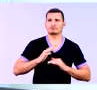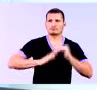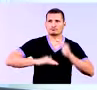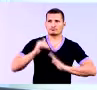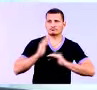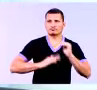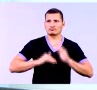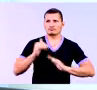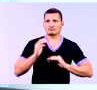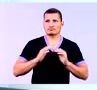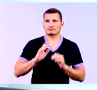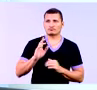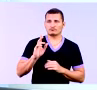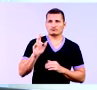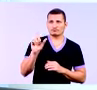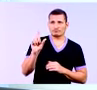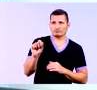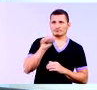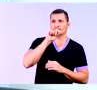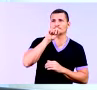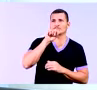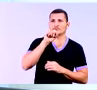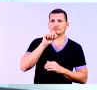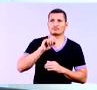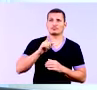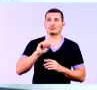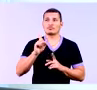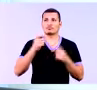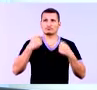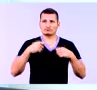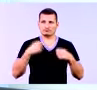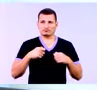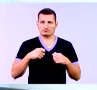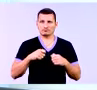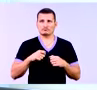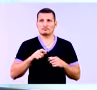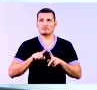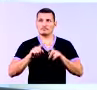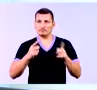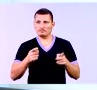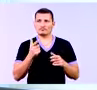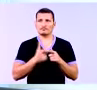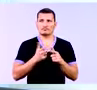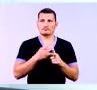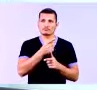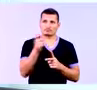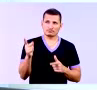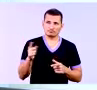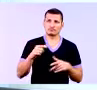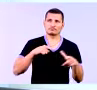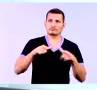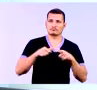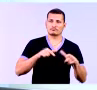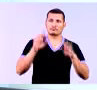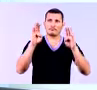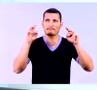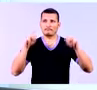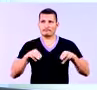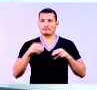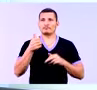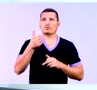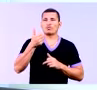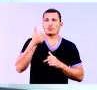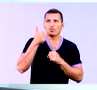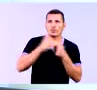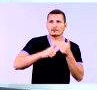que o mercado escolha, não por necessidade, mas porque vocês devem trabalhar bem e com qualidade.